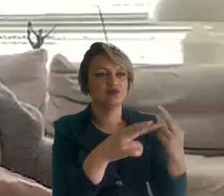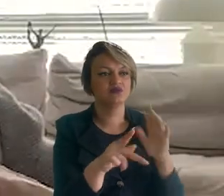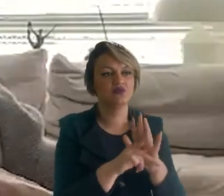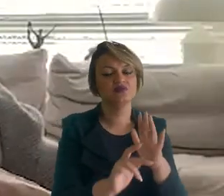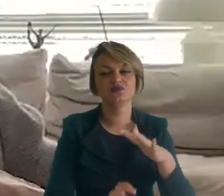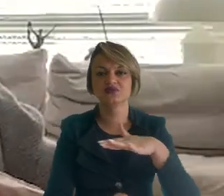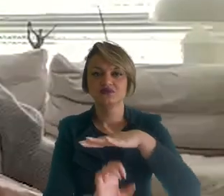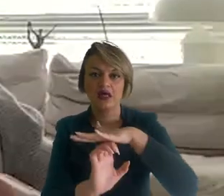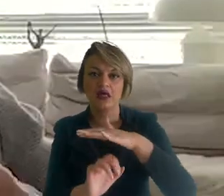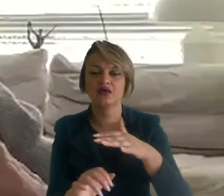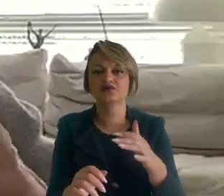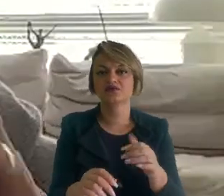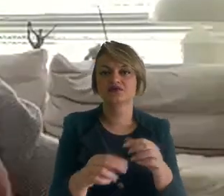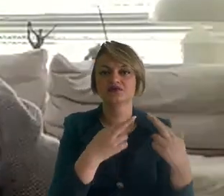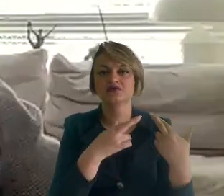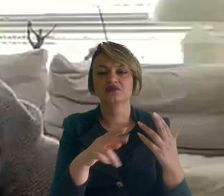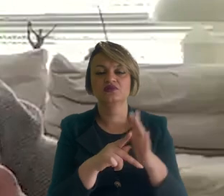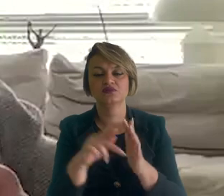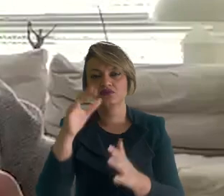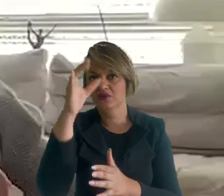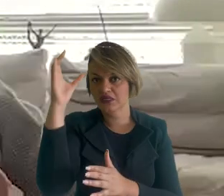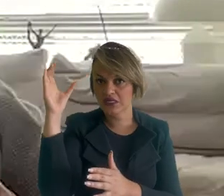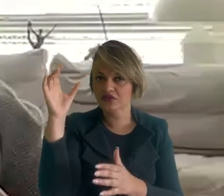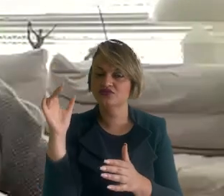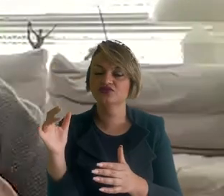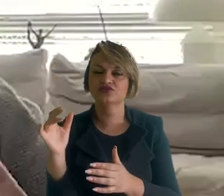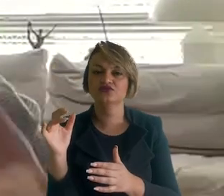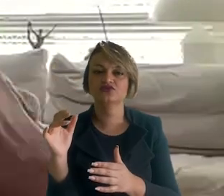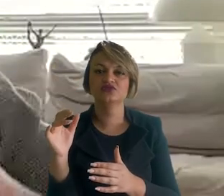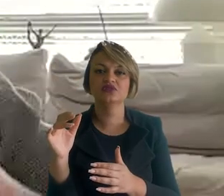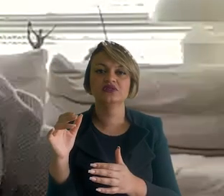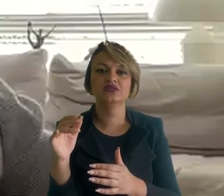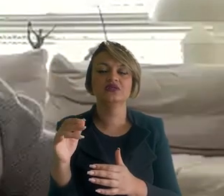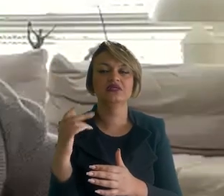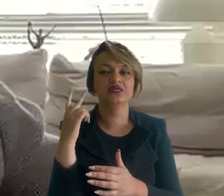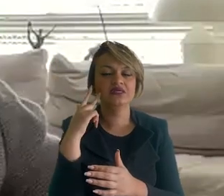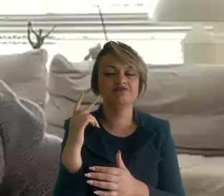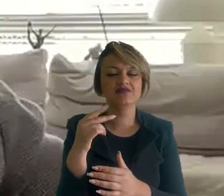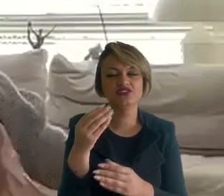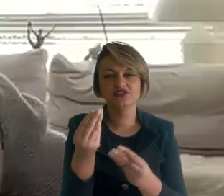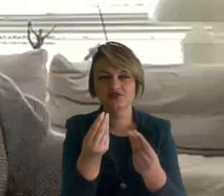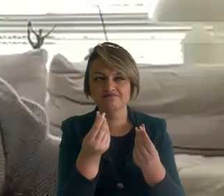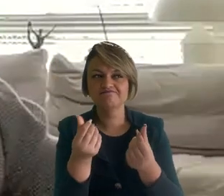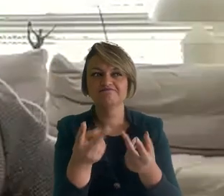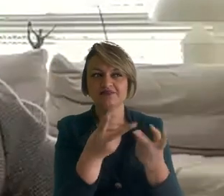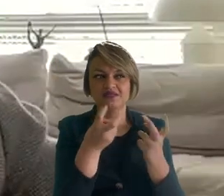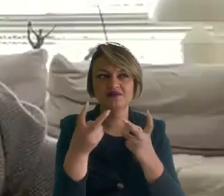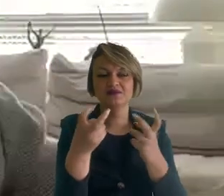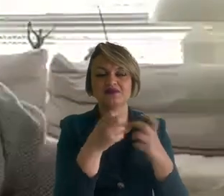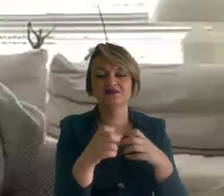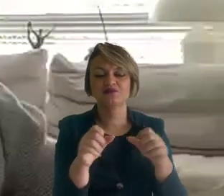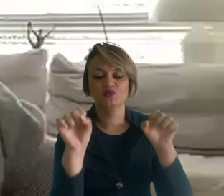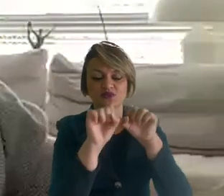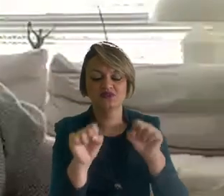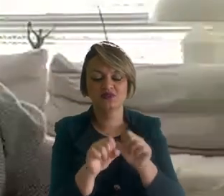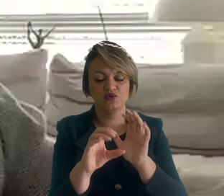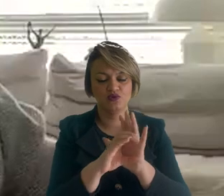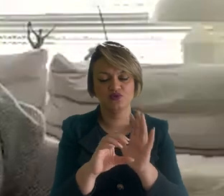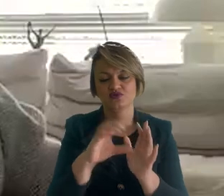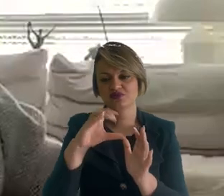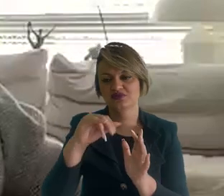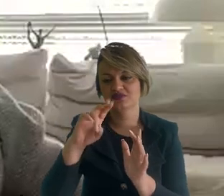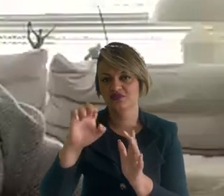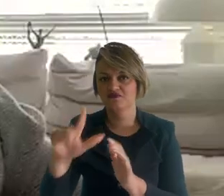Estado consumidor e saboreiam o sistema do Código Civil de